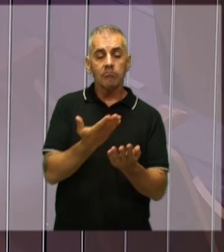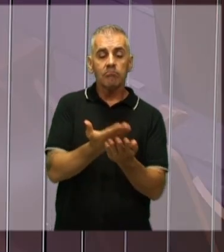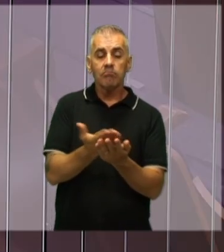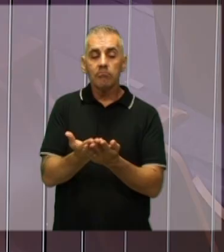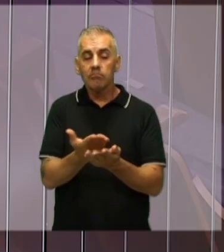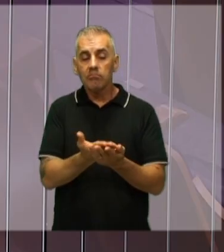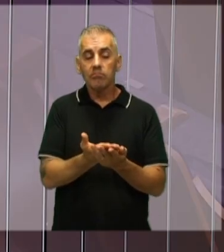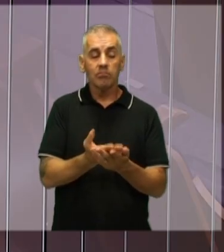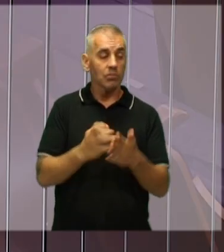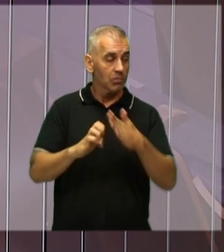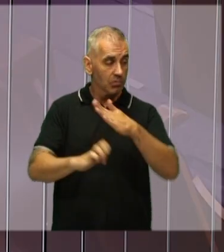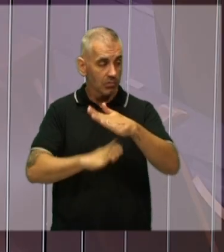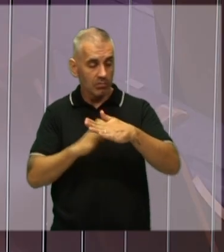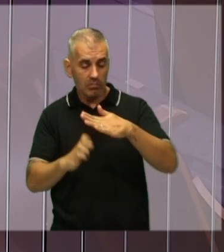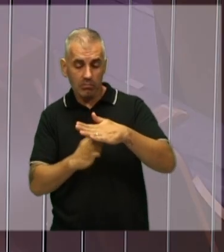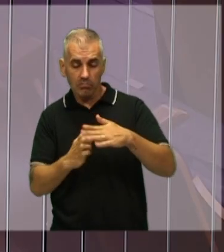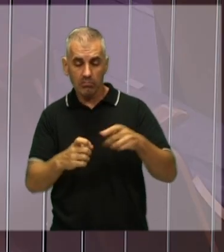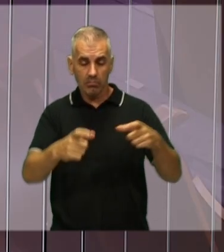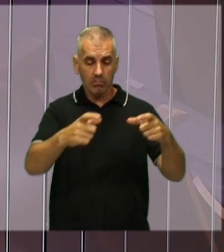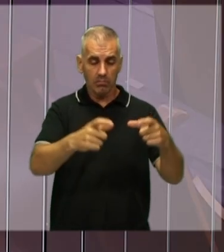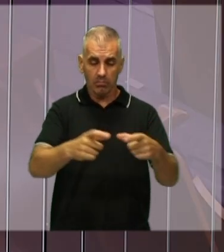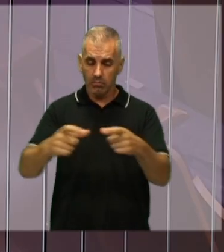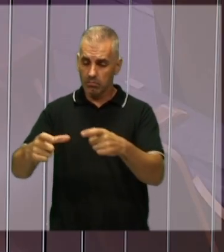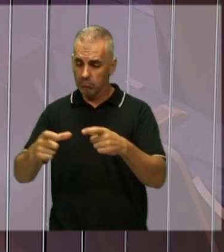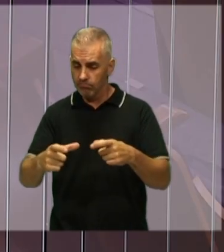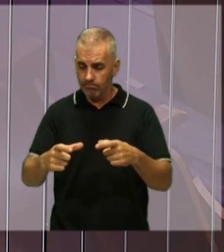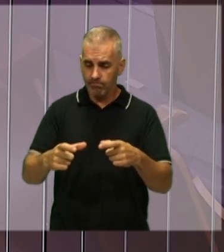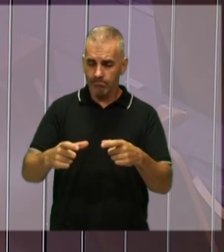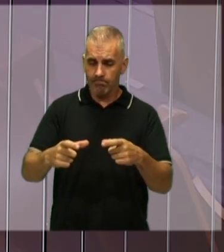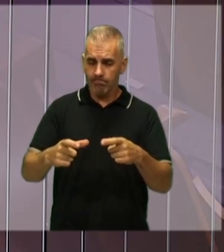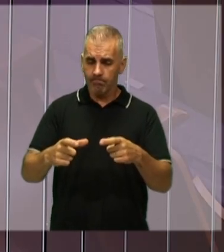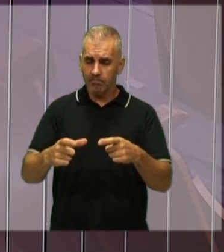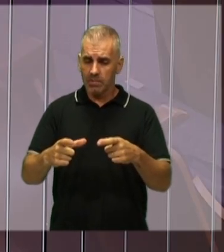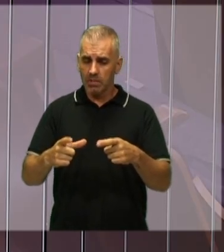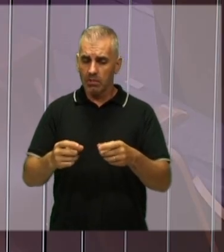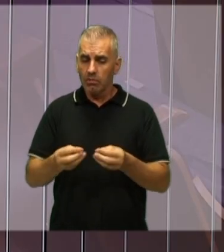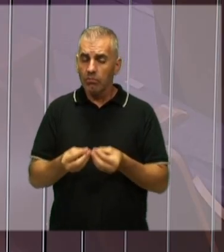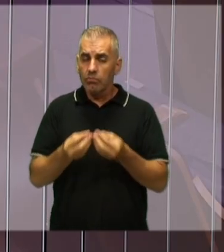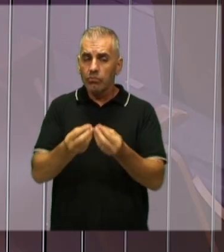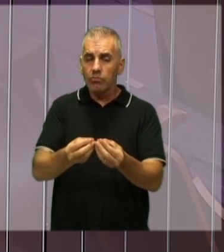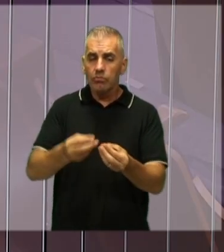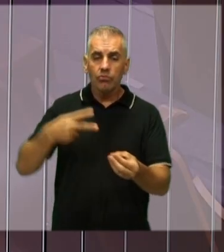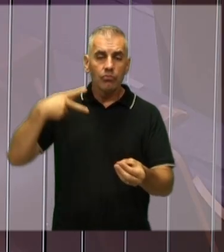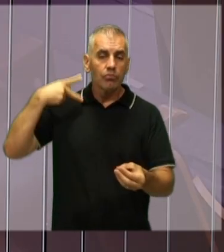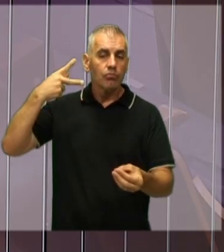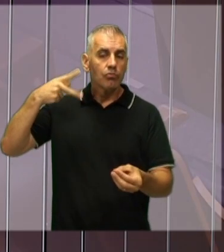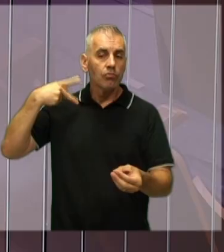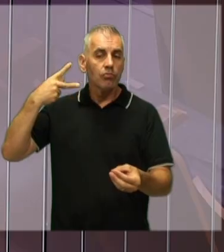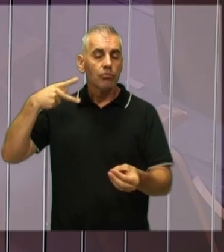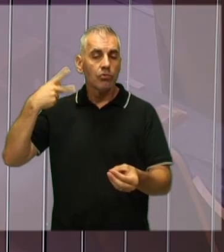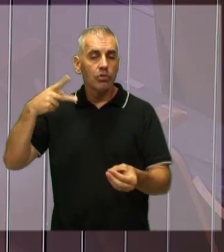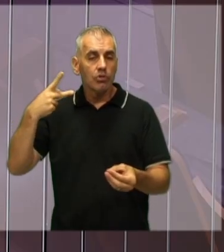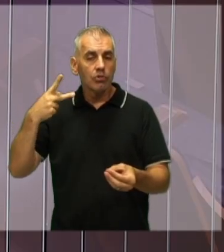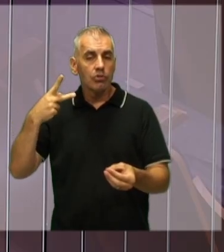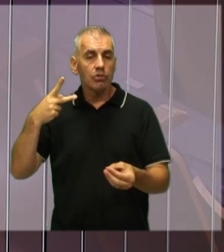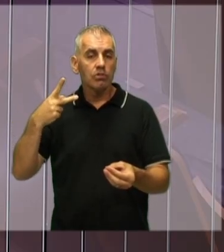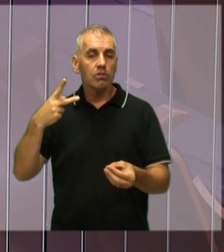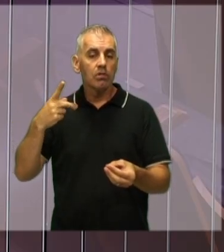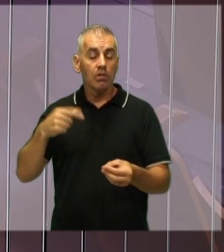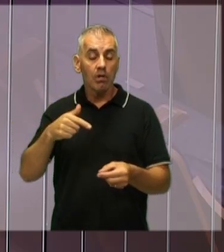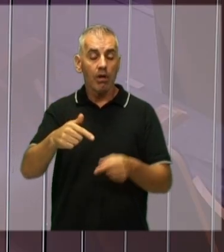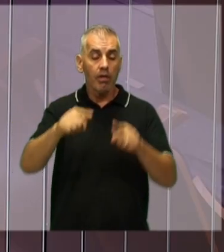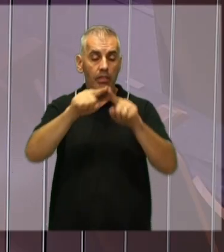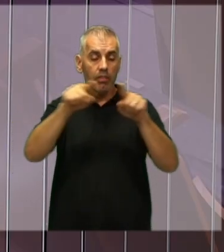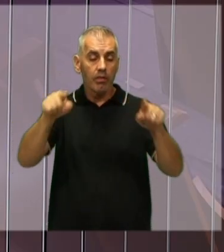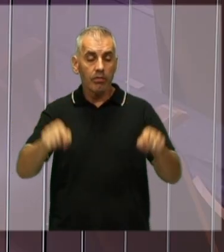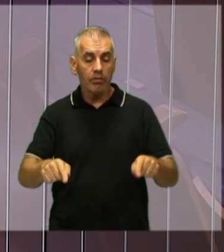para empresas locais oferecerem políticas funcionais aos seus colaboradores que